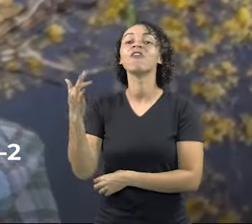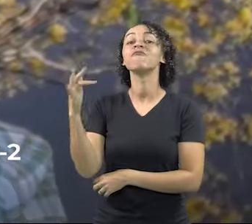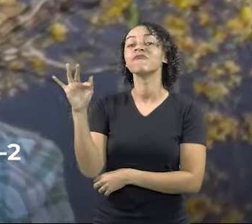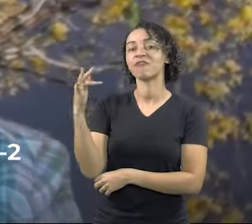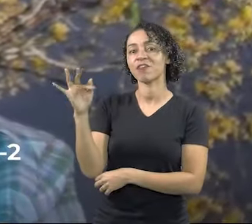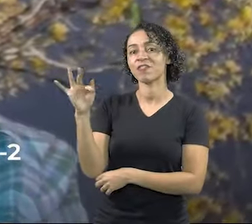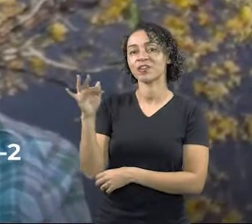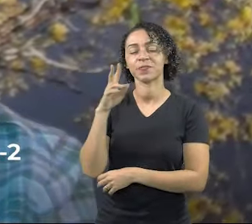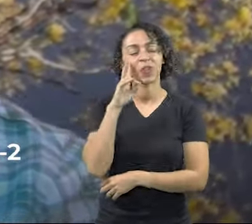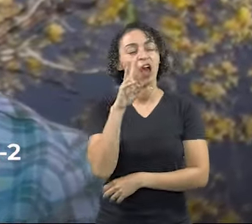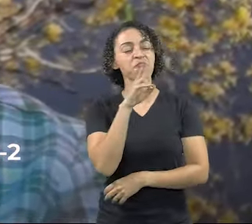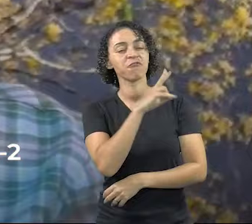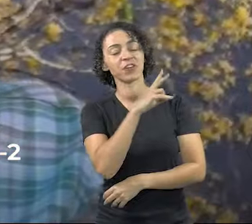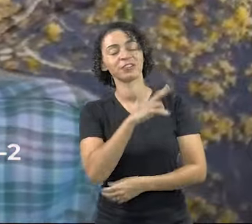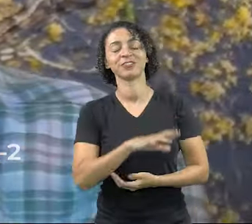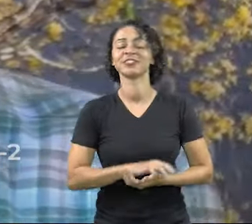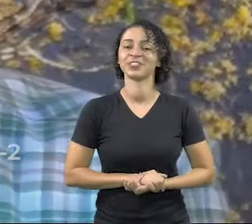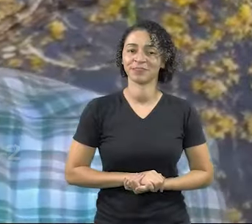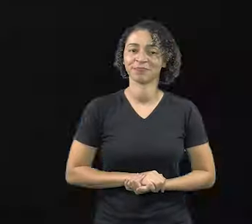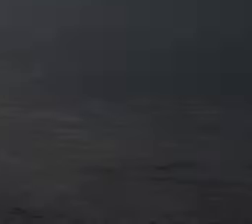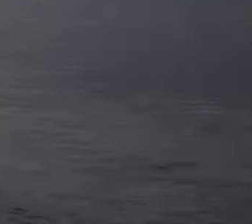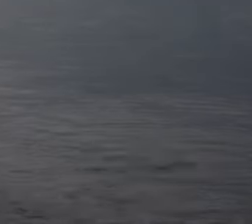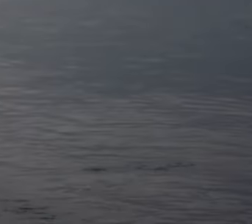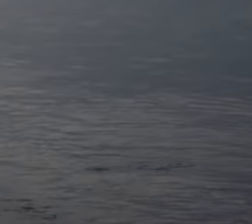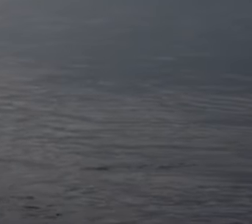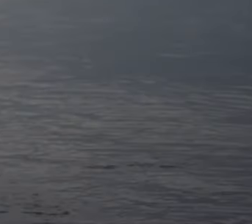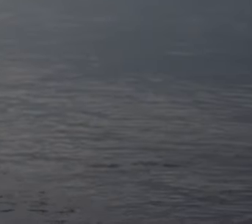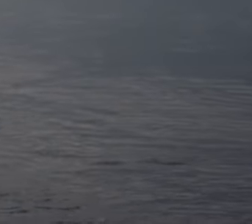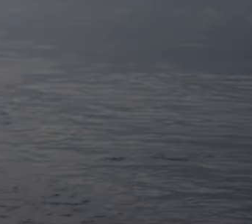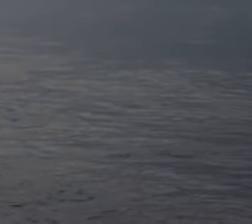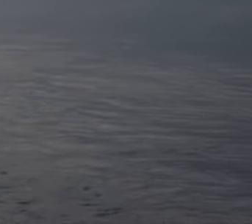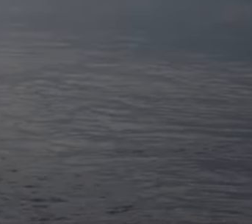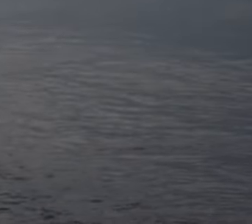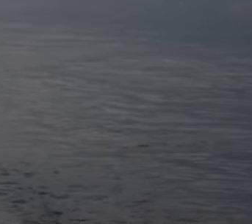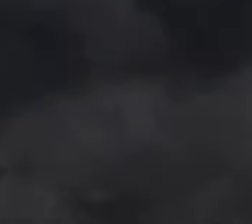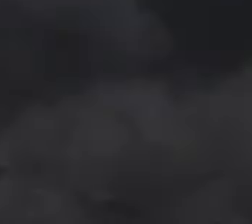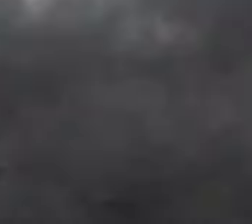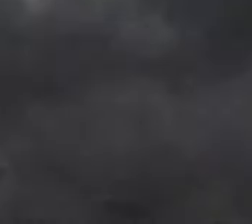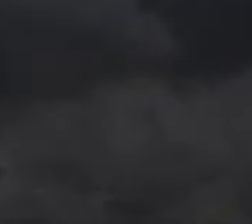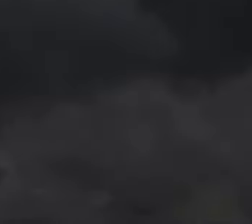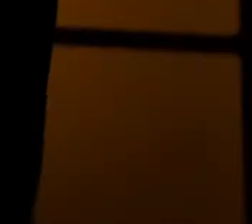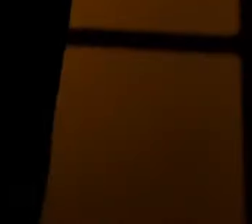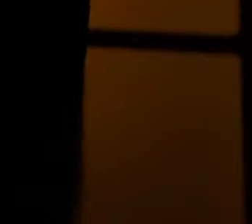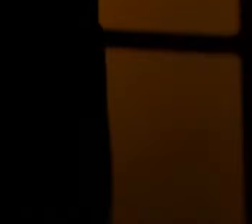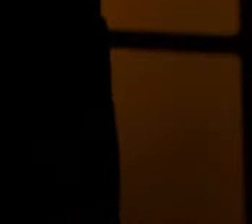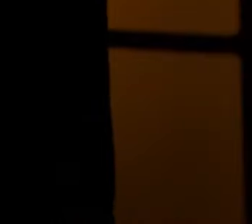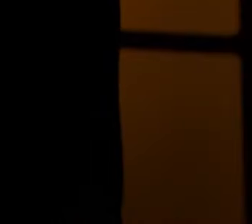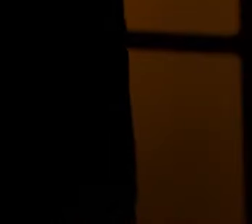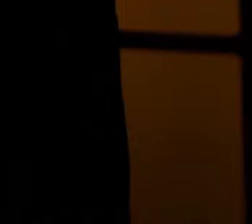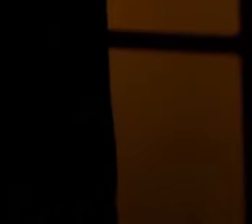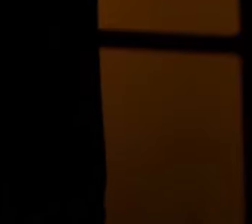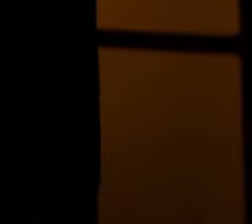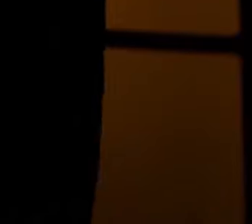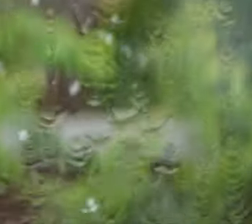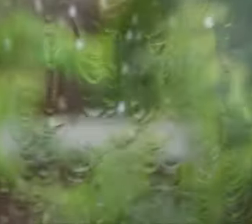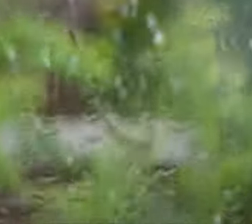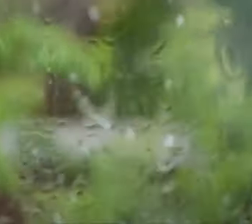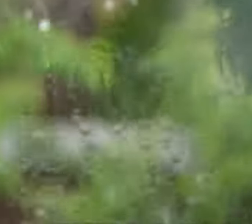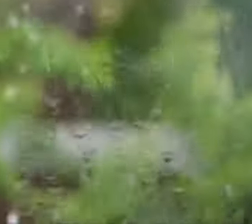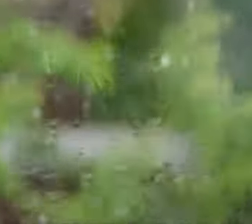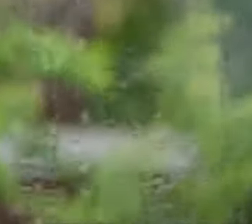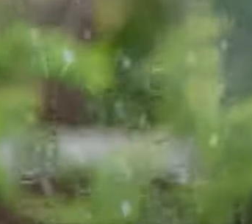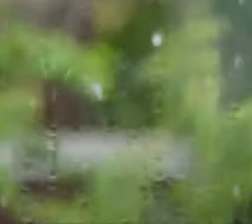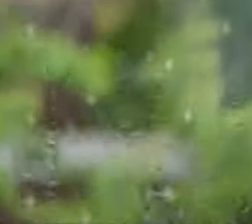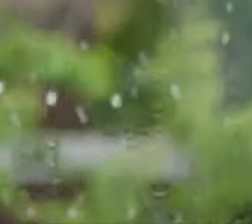partir de Fevereiro Tá bom veja aí as chamadas nossa jornada é marcada por momentos que muitas vezes nos levam a